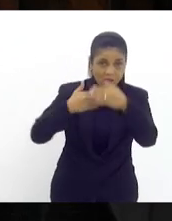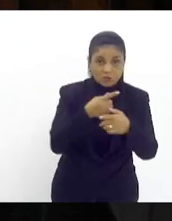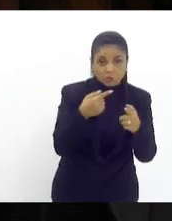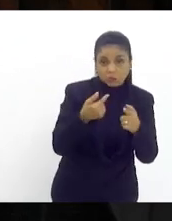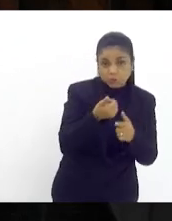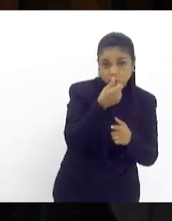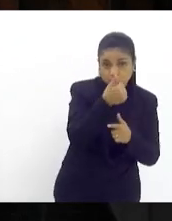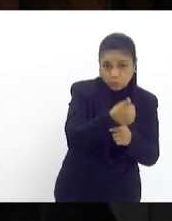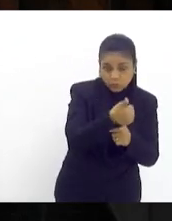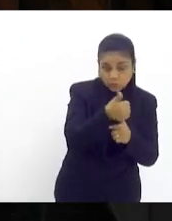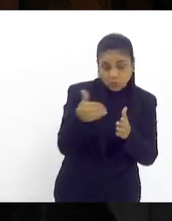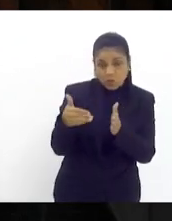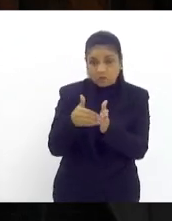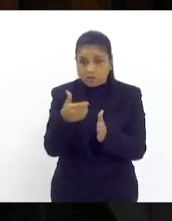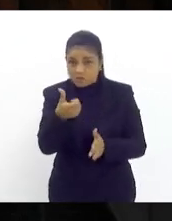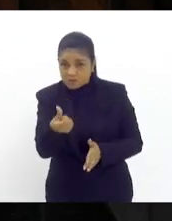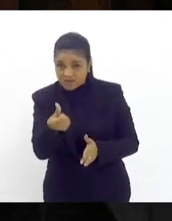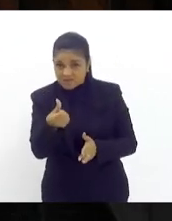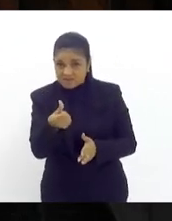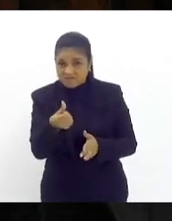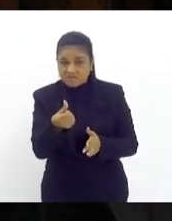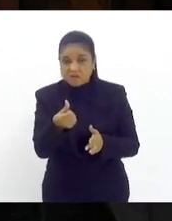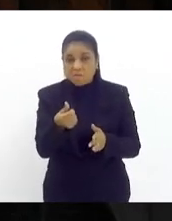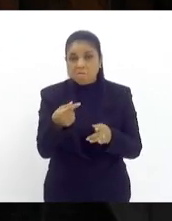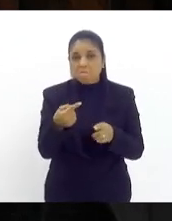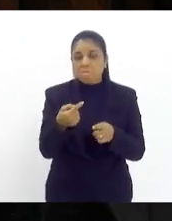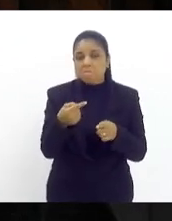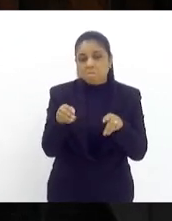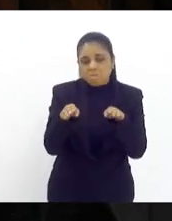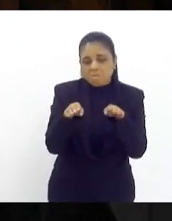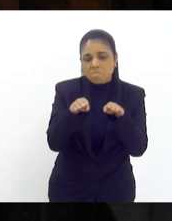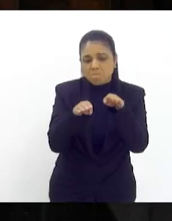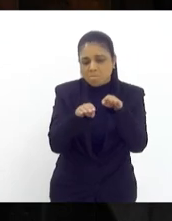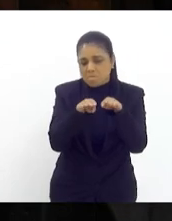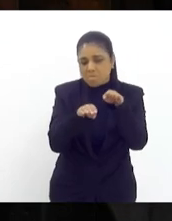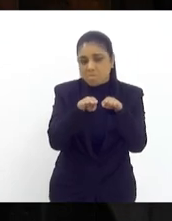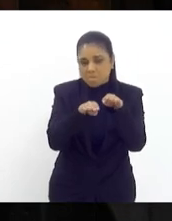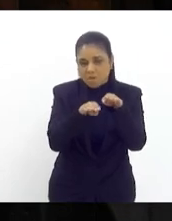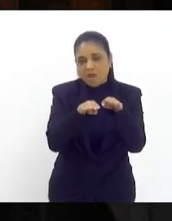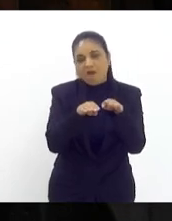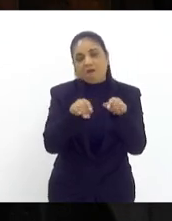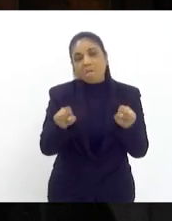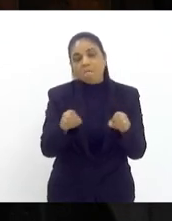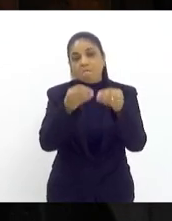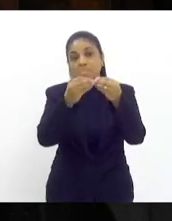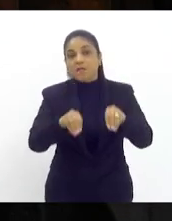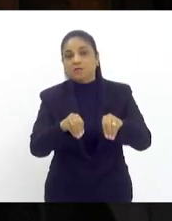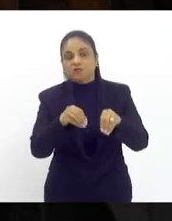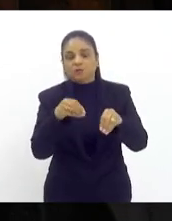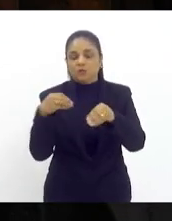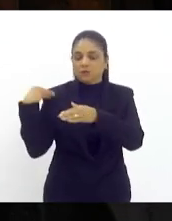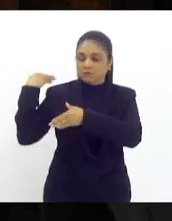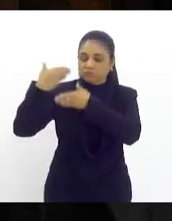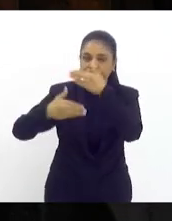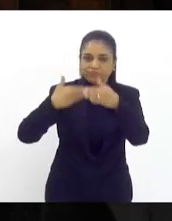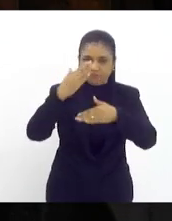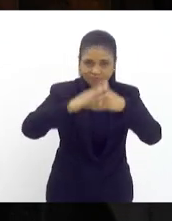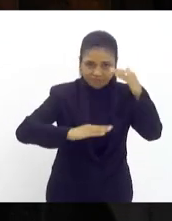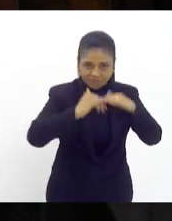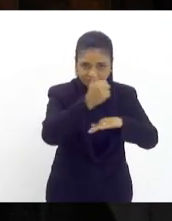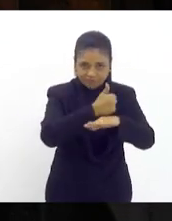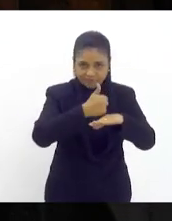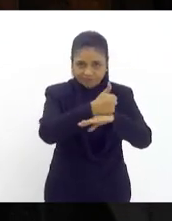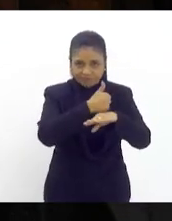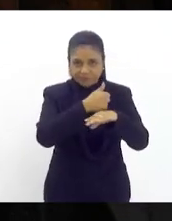fiquei muito próximo afetando o próprio plano de carreira Além disso os funcionários não